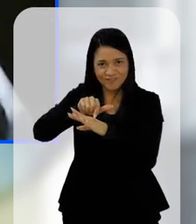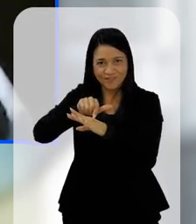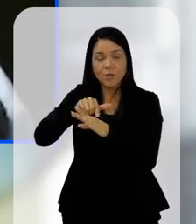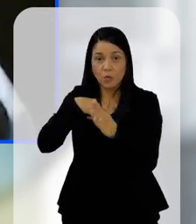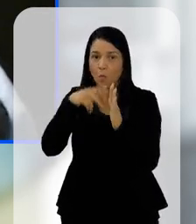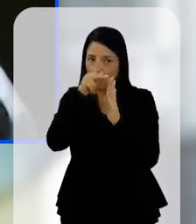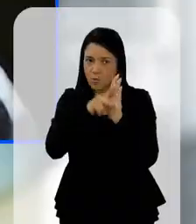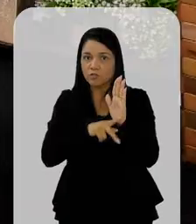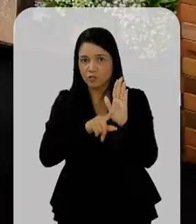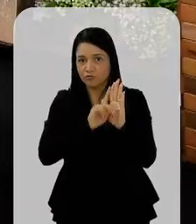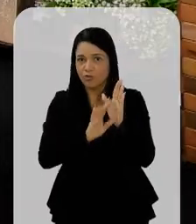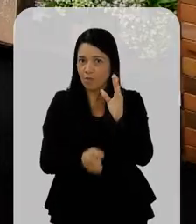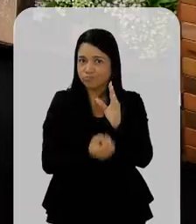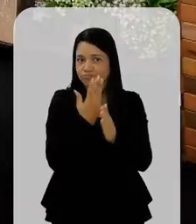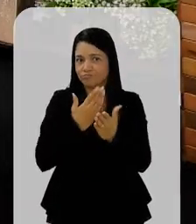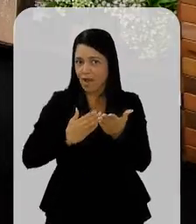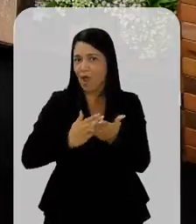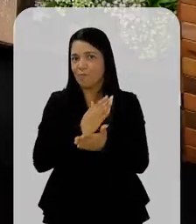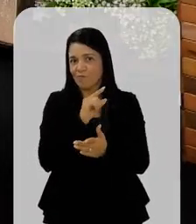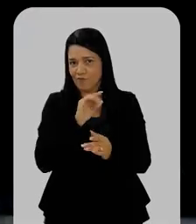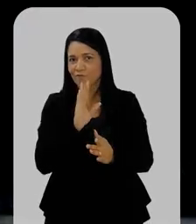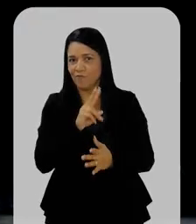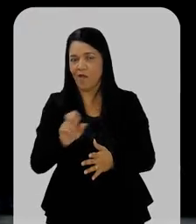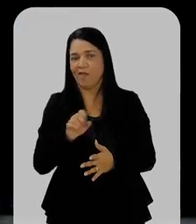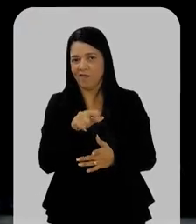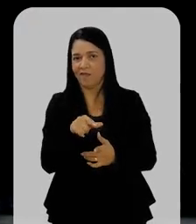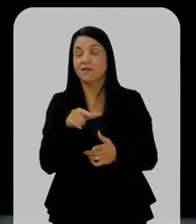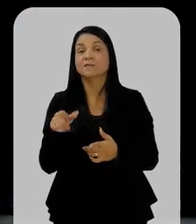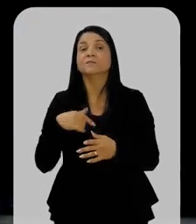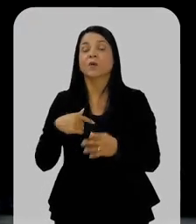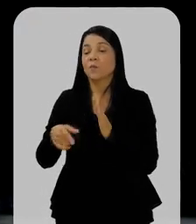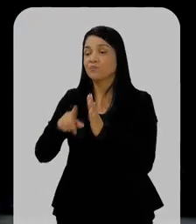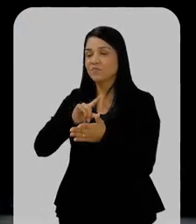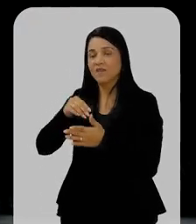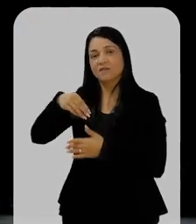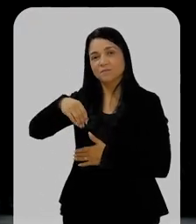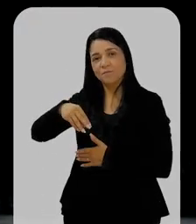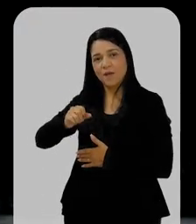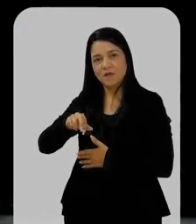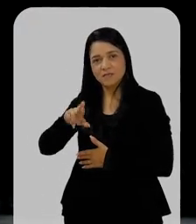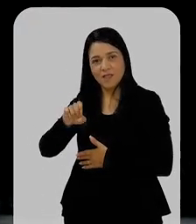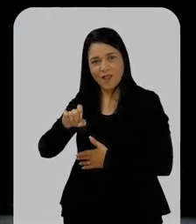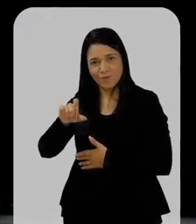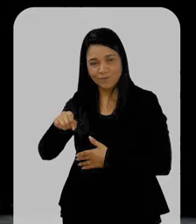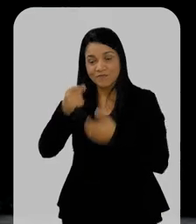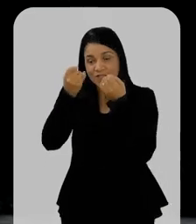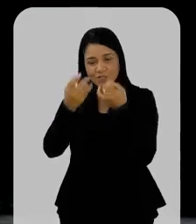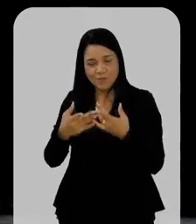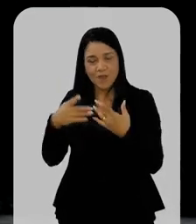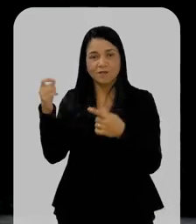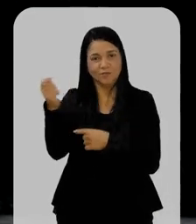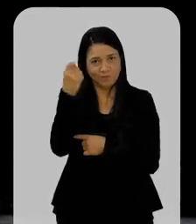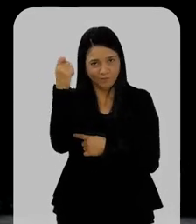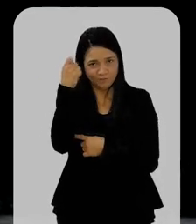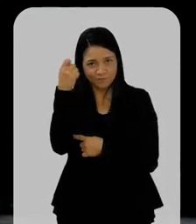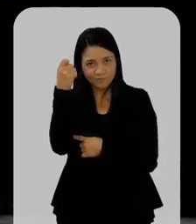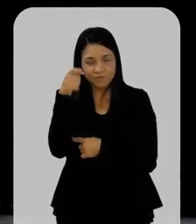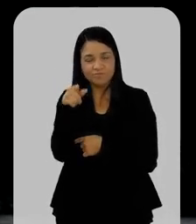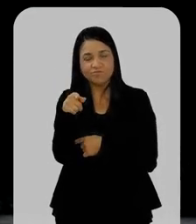verdes. Boa, deputado. Marcelo, voltando a falar um pouquinho sobre essa tragédia do Rio Grande do Sul, queria que você falasse um pouco